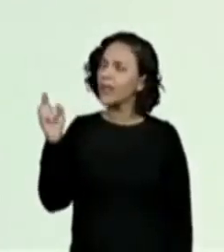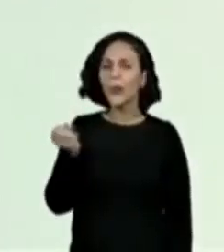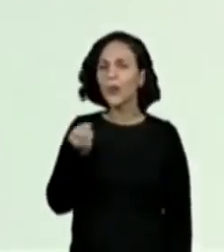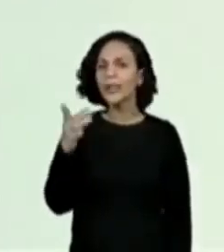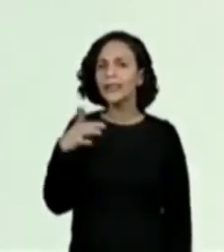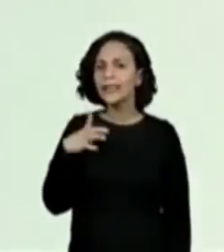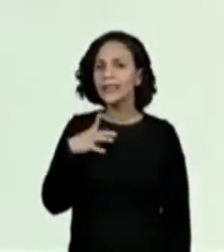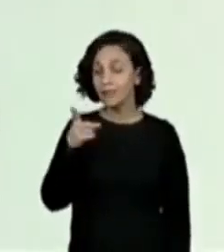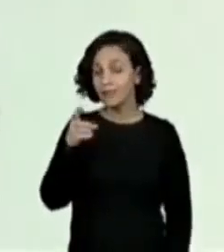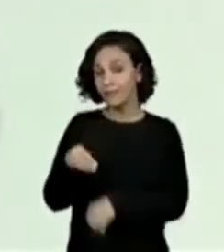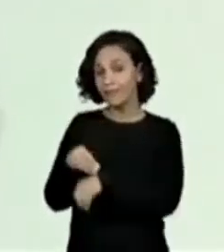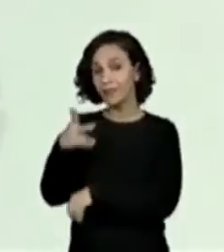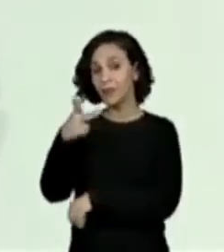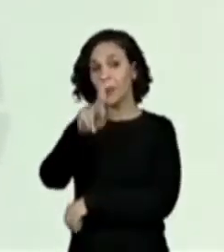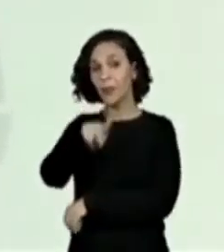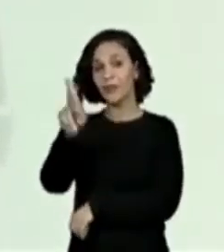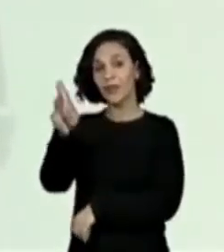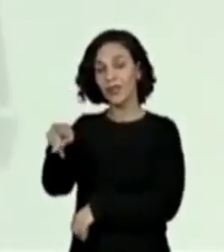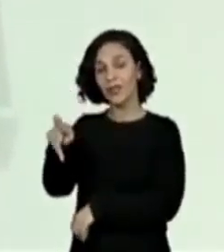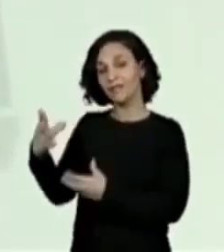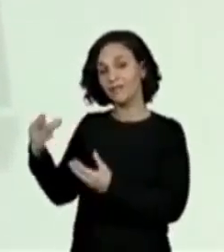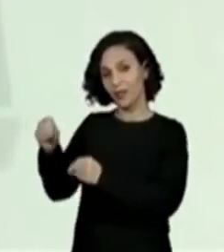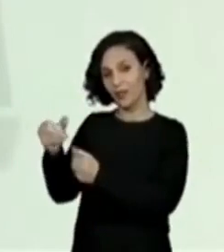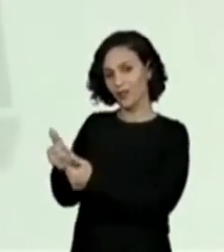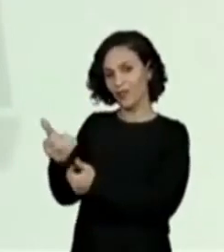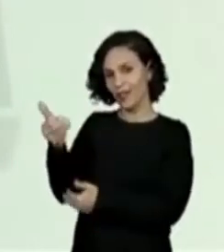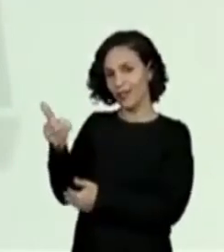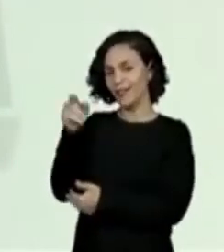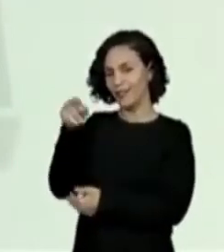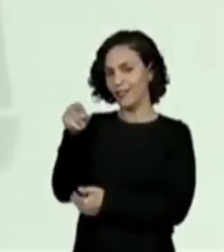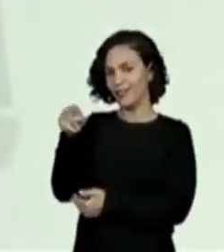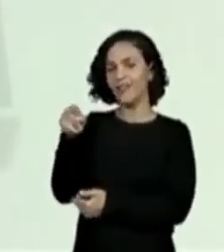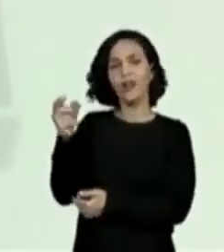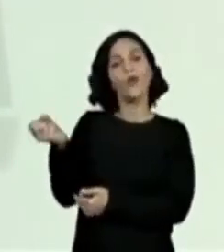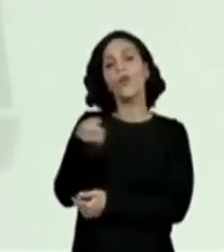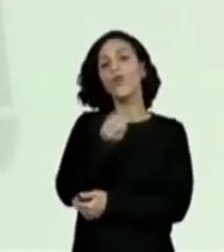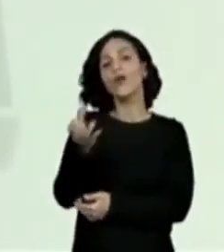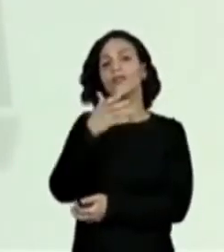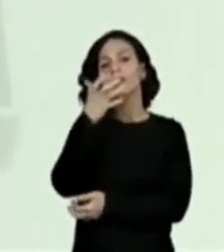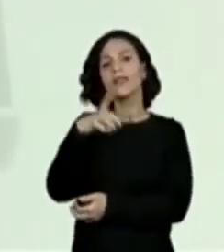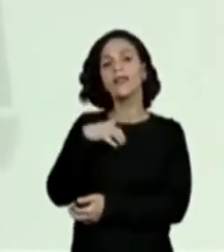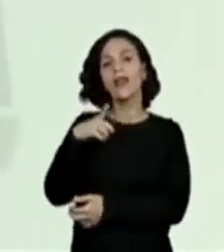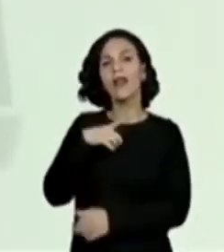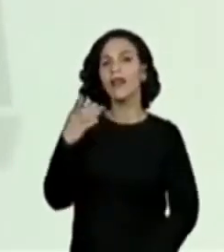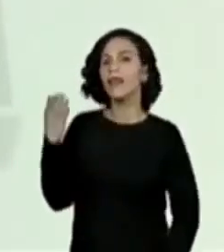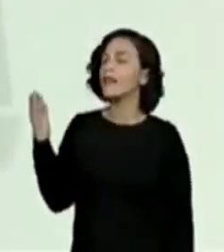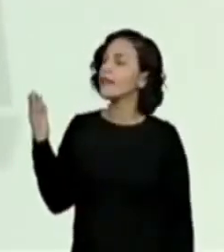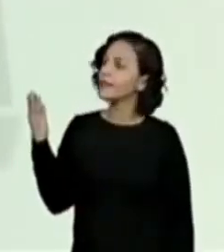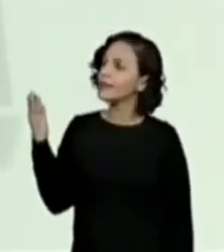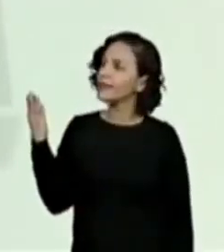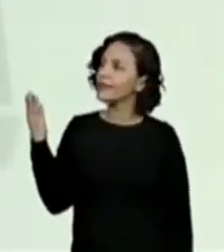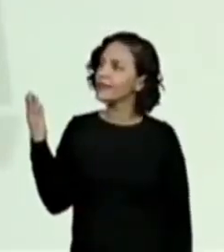Contem aí para sua professora quantas maçãs tem nessa caixa.